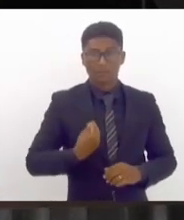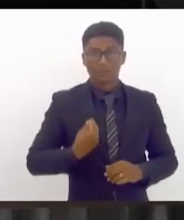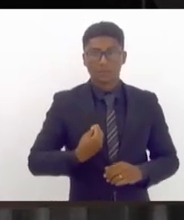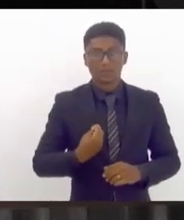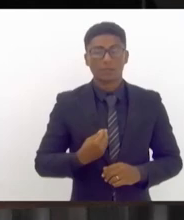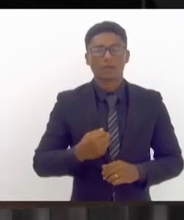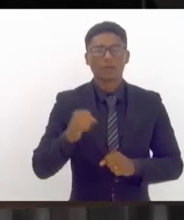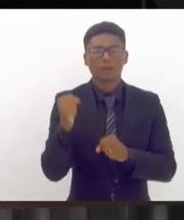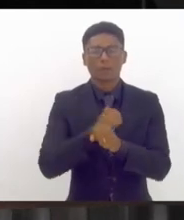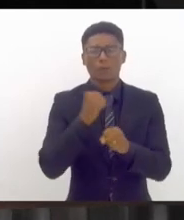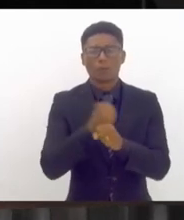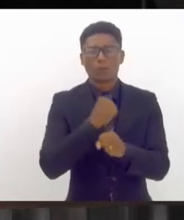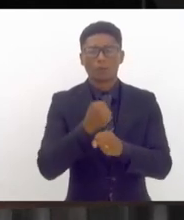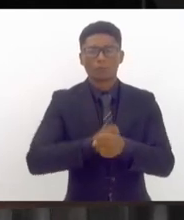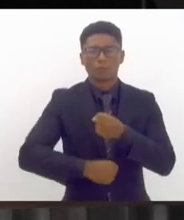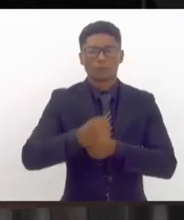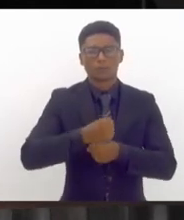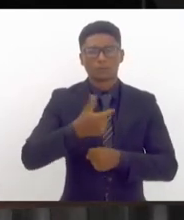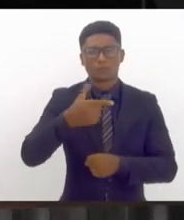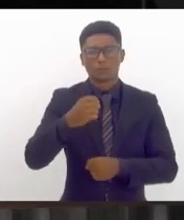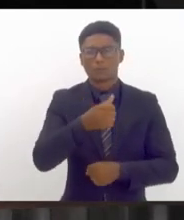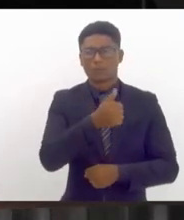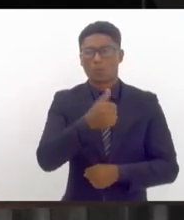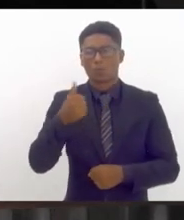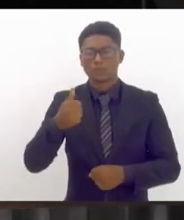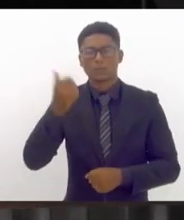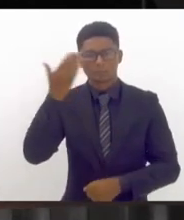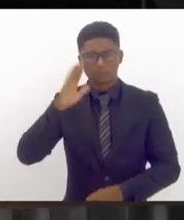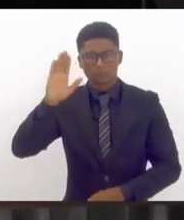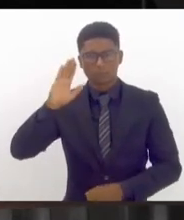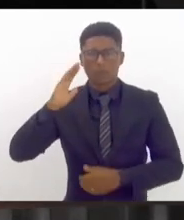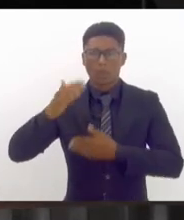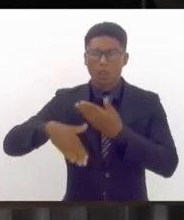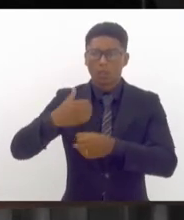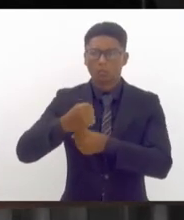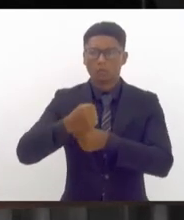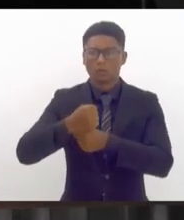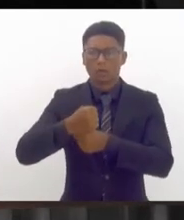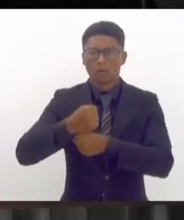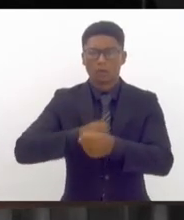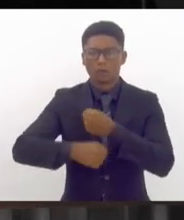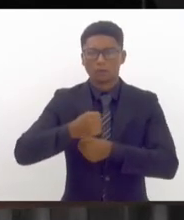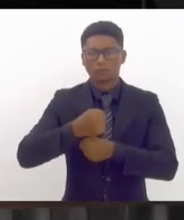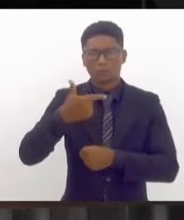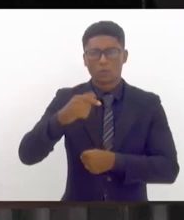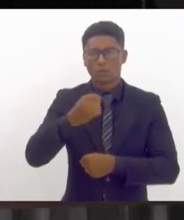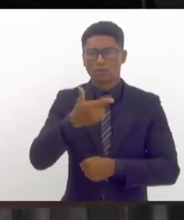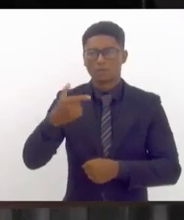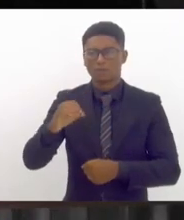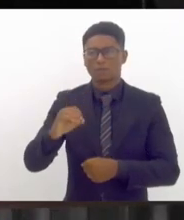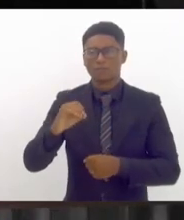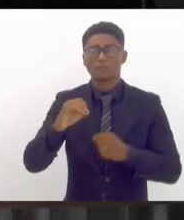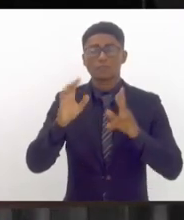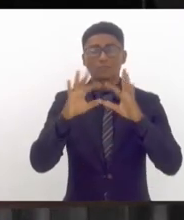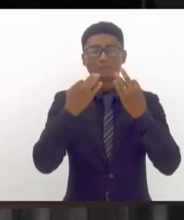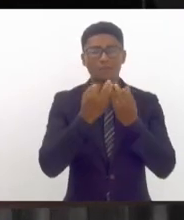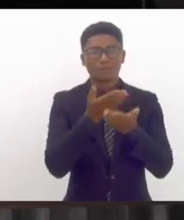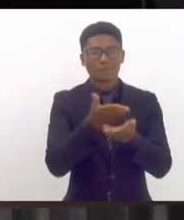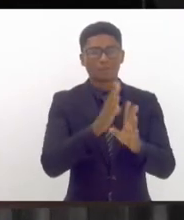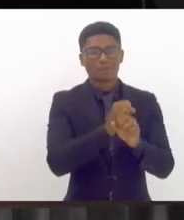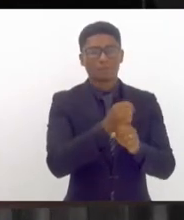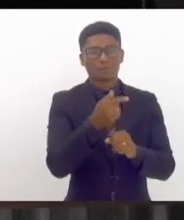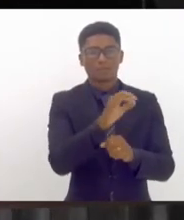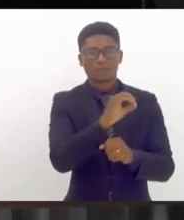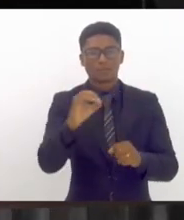em 2011. Foi entregue em 2020 para 700 famílias viverem cheias de problema